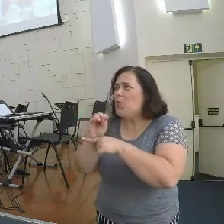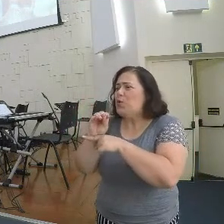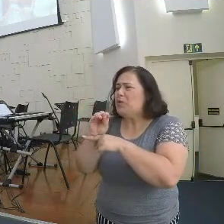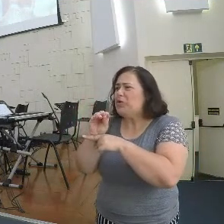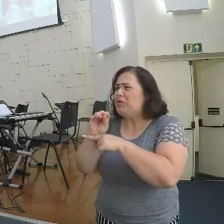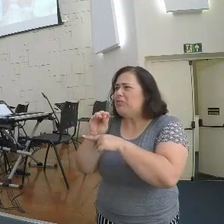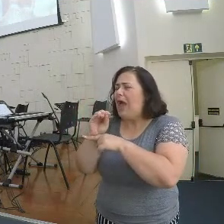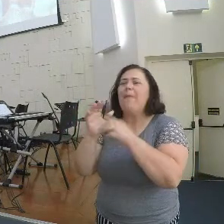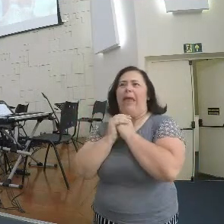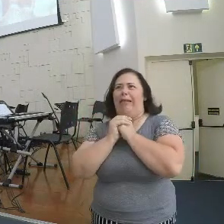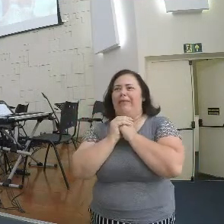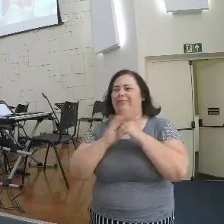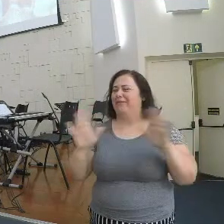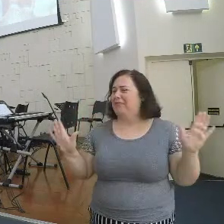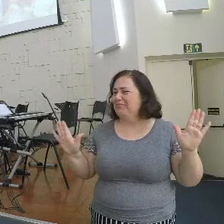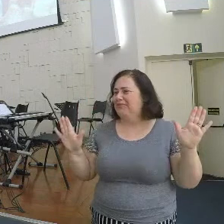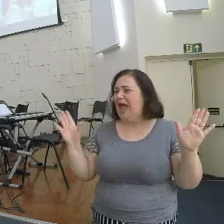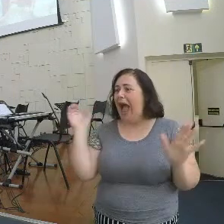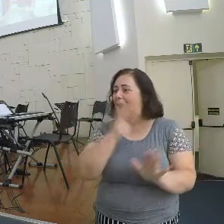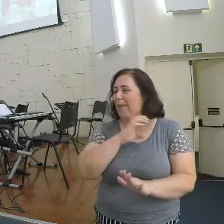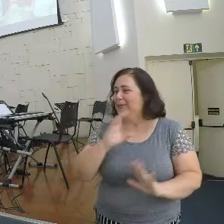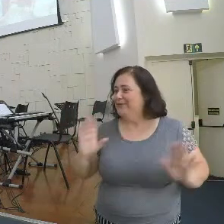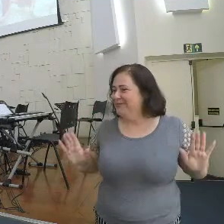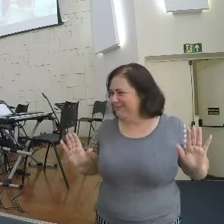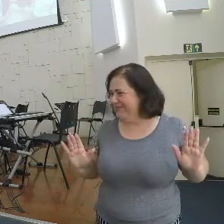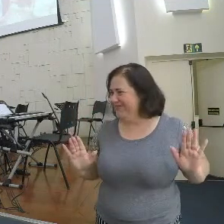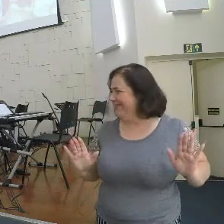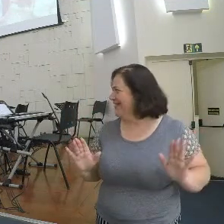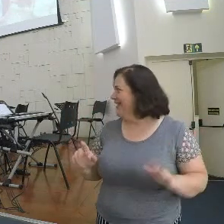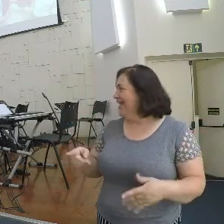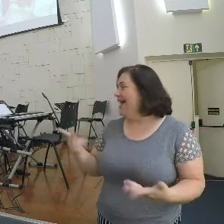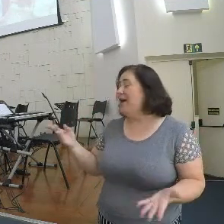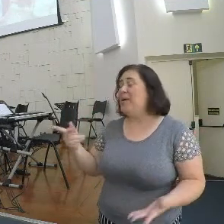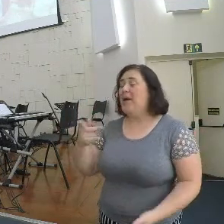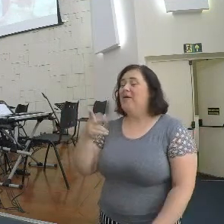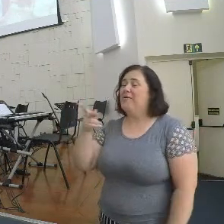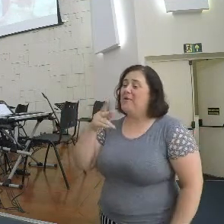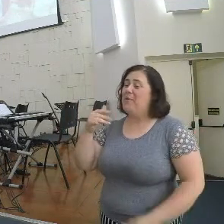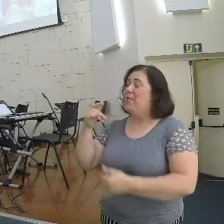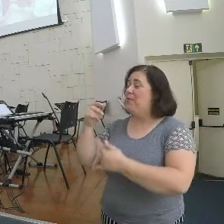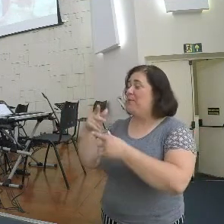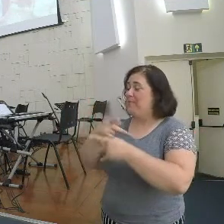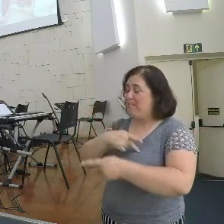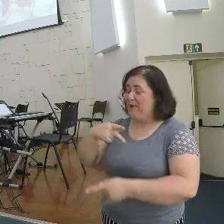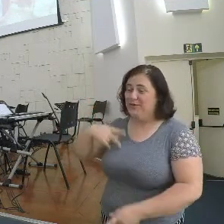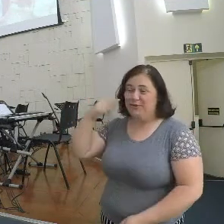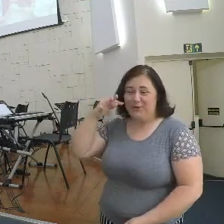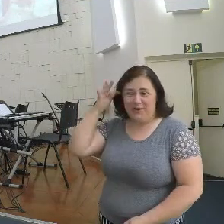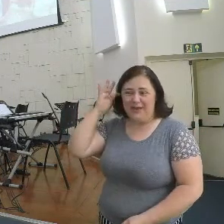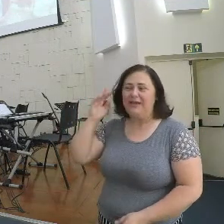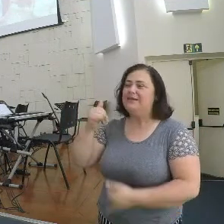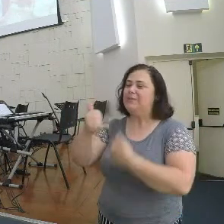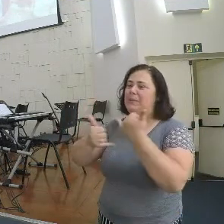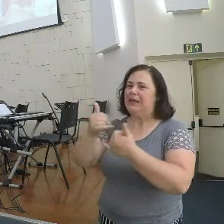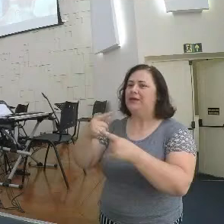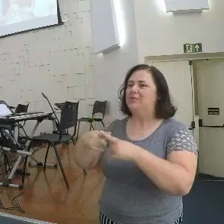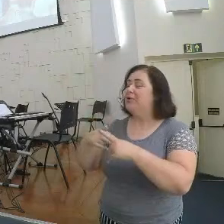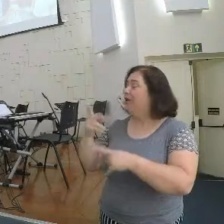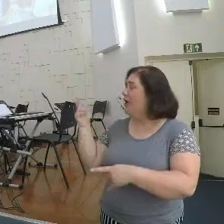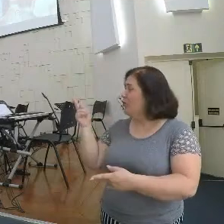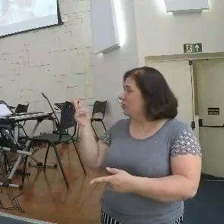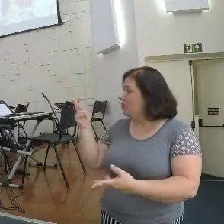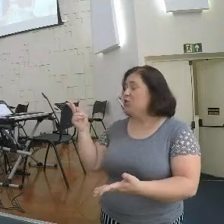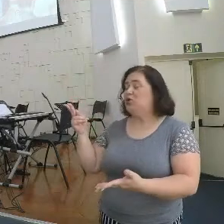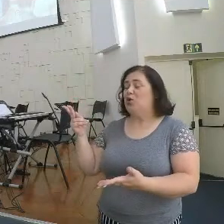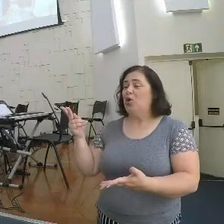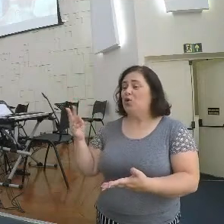Pastor Igor e o pastor Petrone passaram anos estudando teologia e não conseguem fazer uma oração dessa. Oração linda, irmãos. Eu me incluo